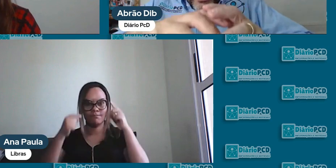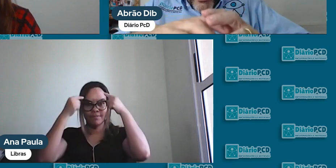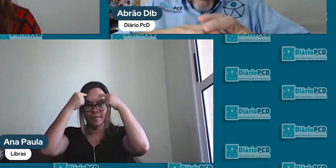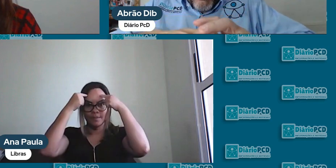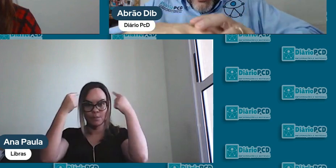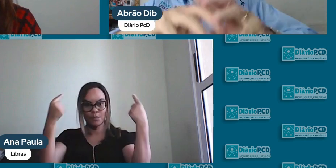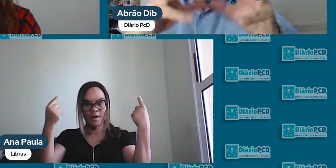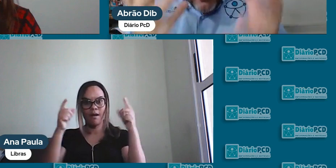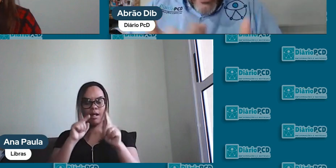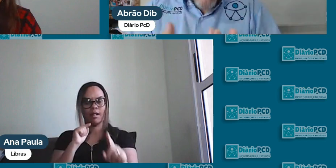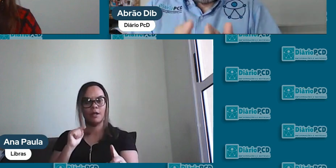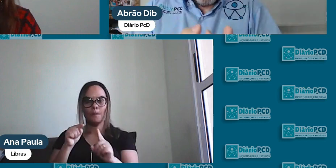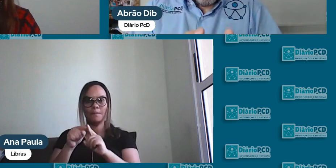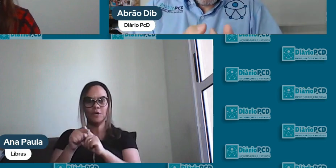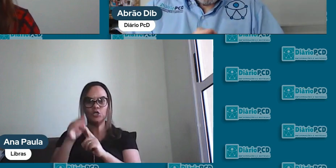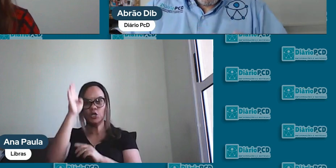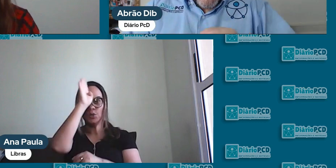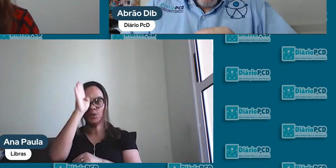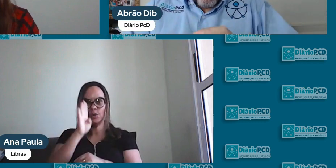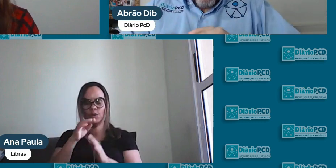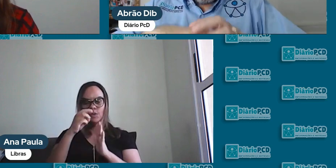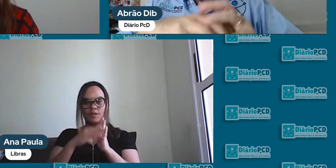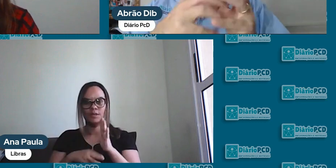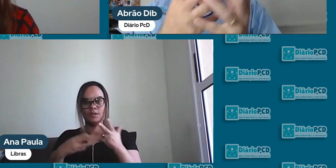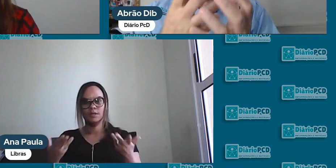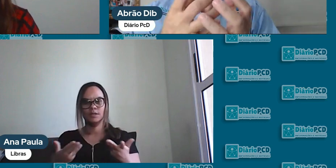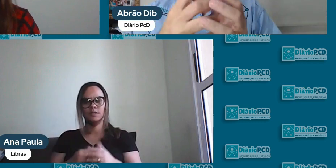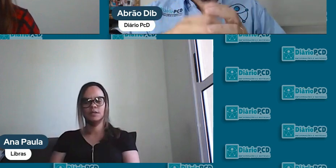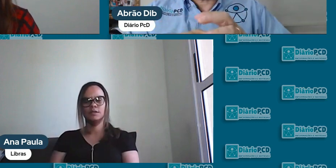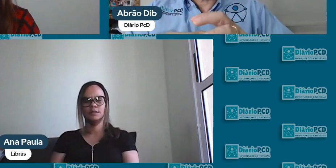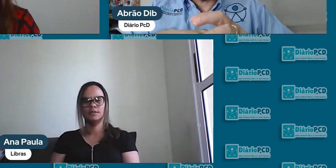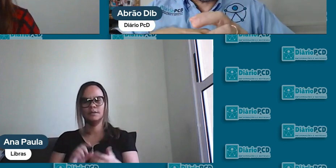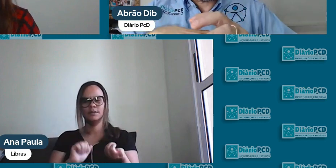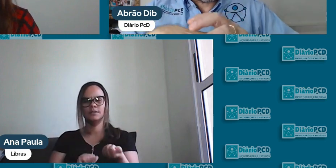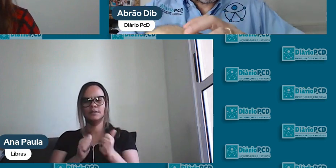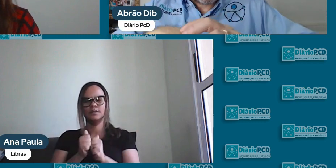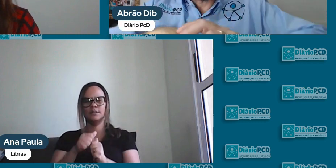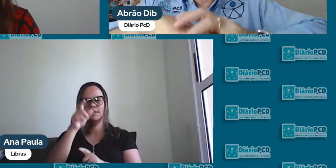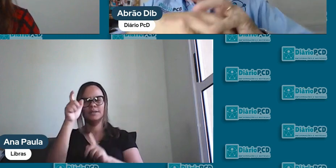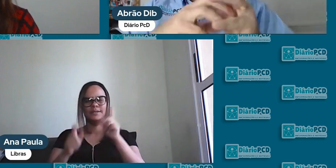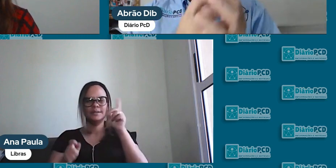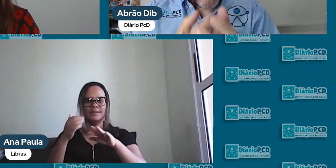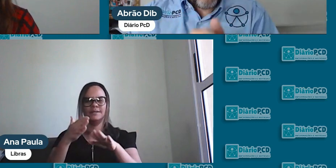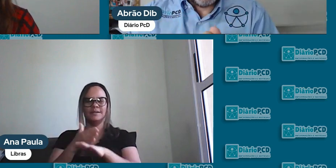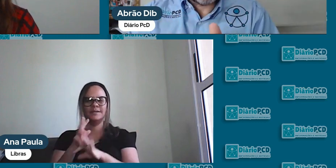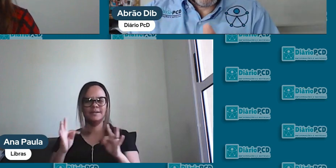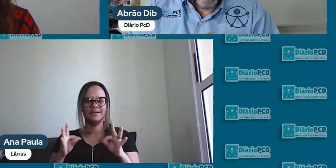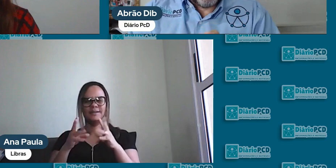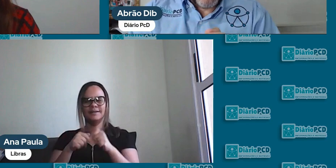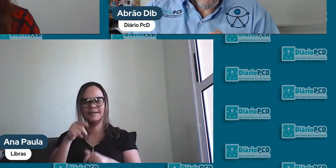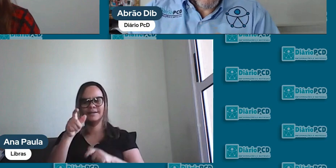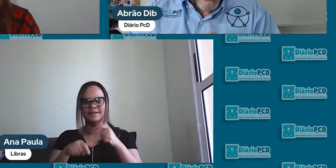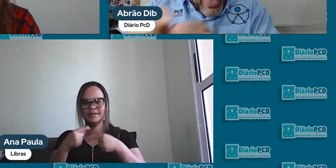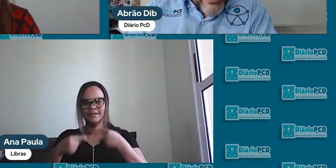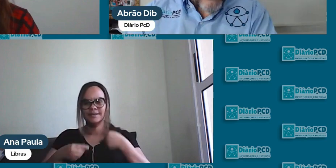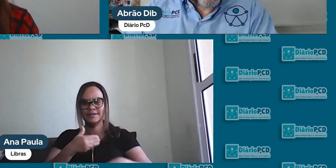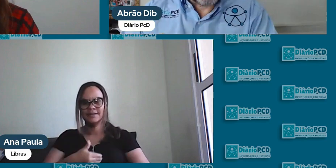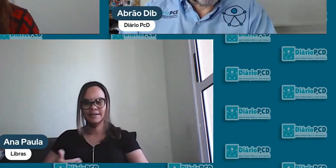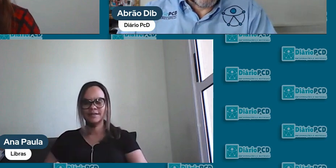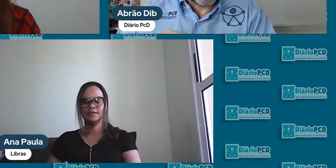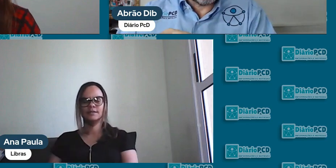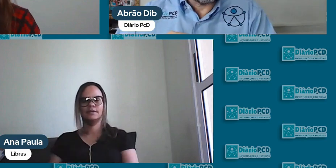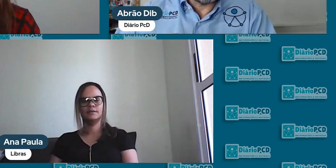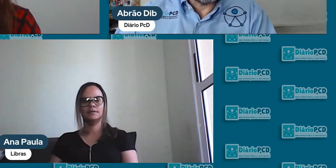modelo brasileiro seria um modelo de avaliação para as pessoas acessarem a todas as políticas públicas. É